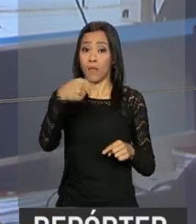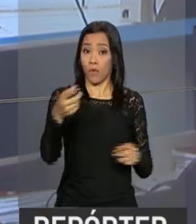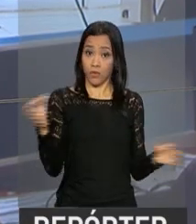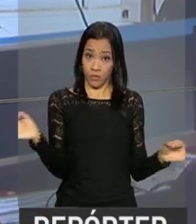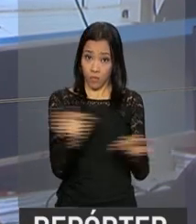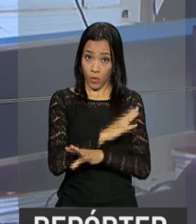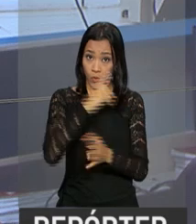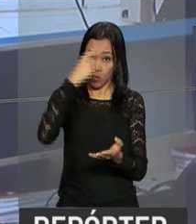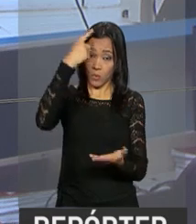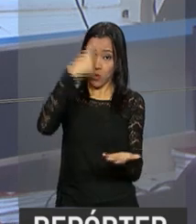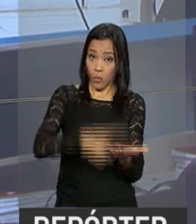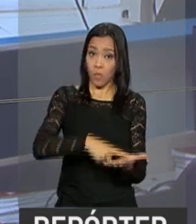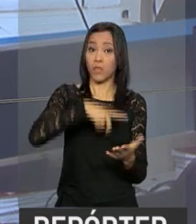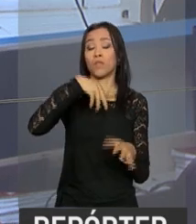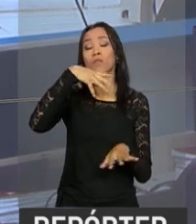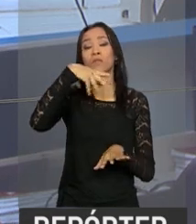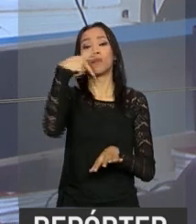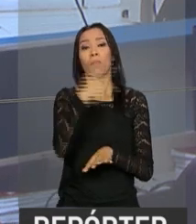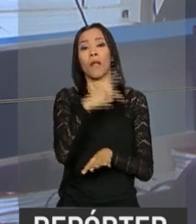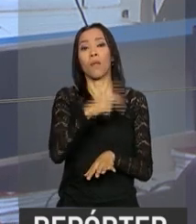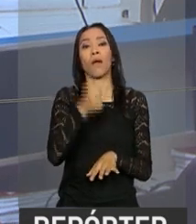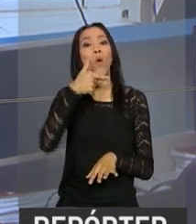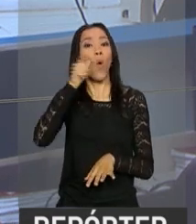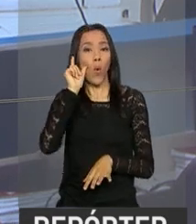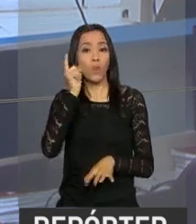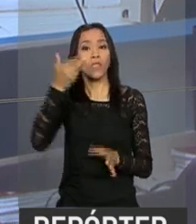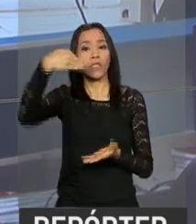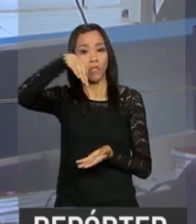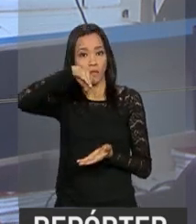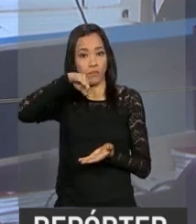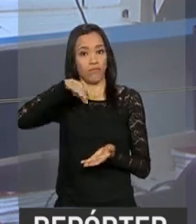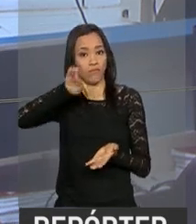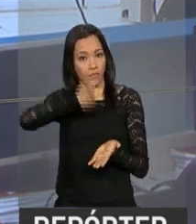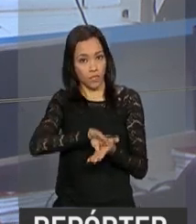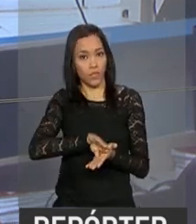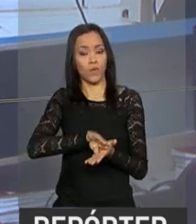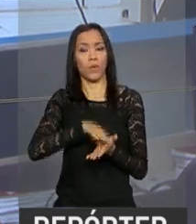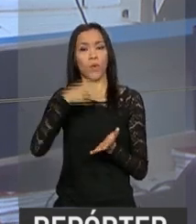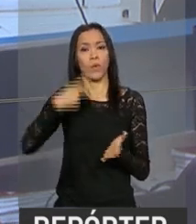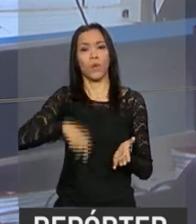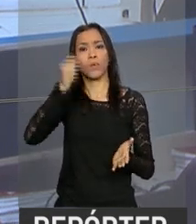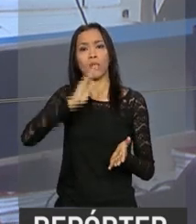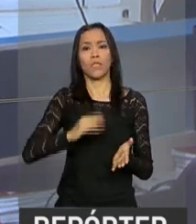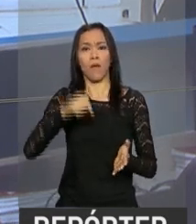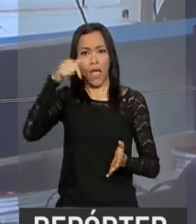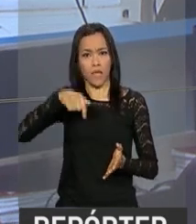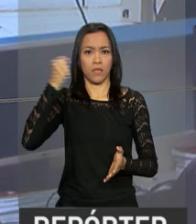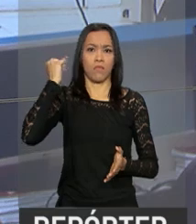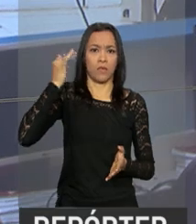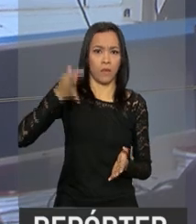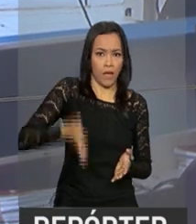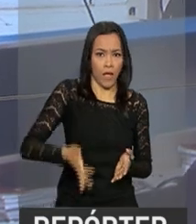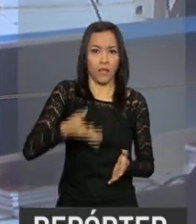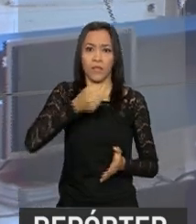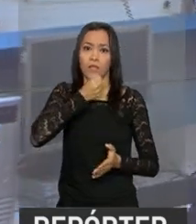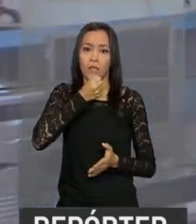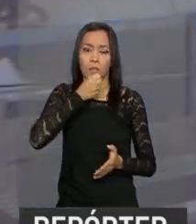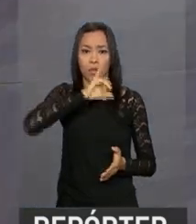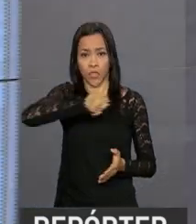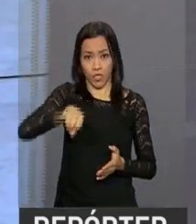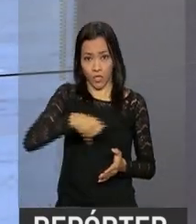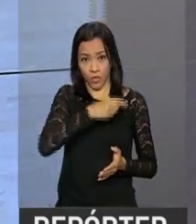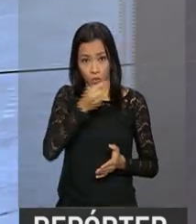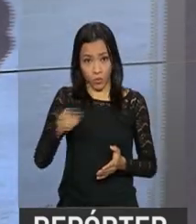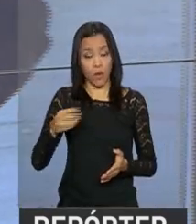no Paraguai, o presidente Michel Temer embarcou ontem mesmo para o Brasil. Ele chegou à base aérea de Brasília esta madrugada. E o repórter João Pedro